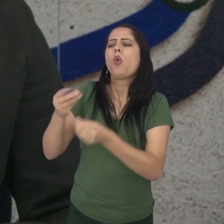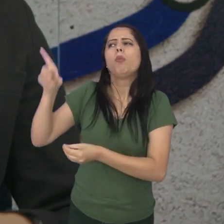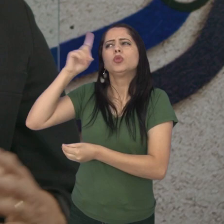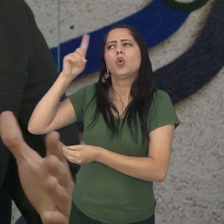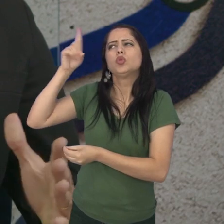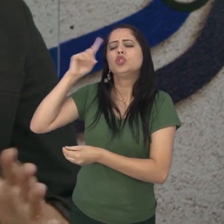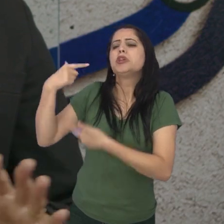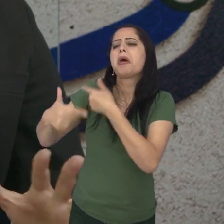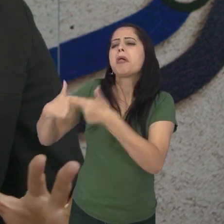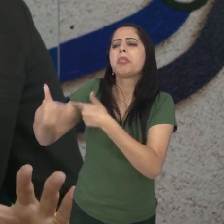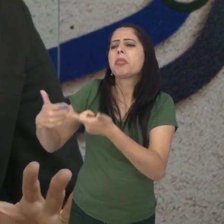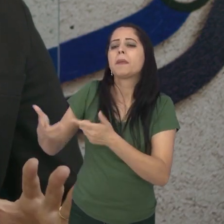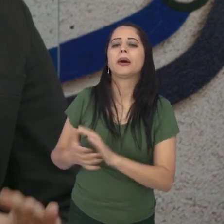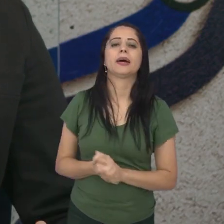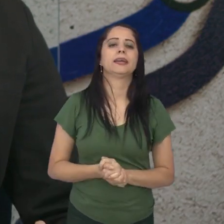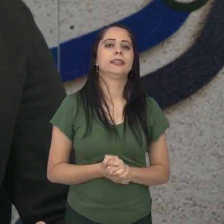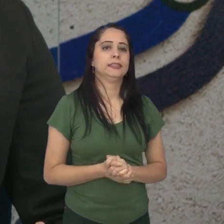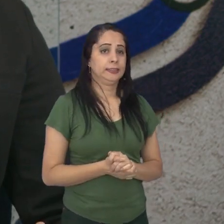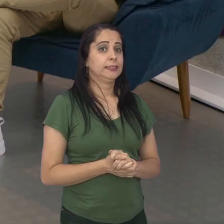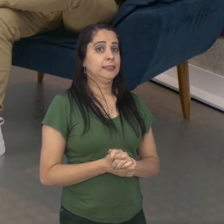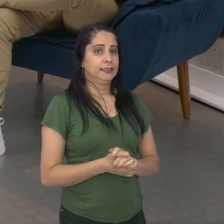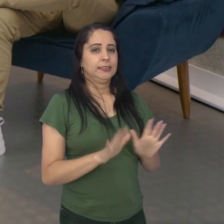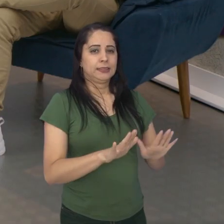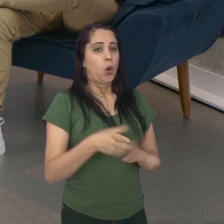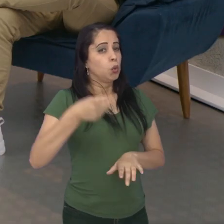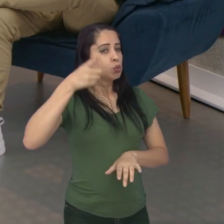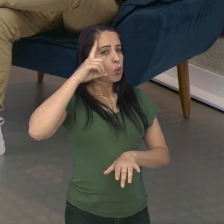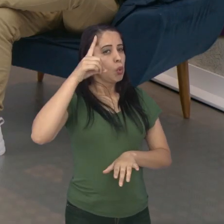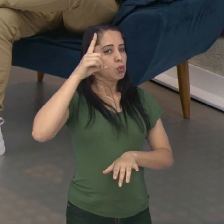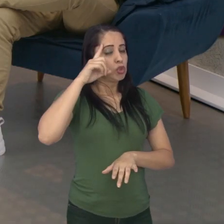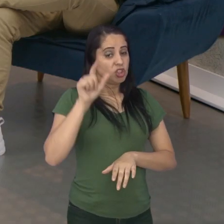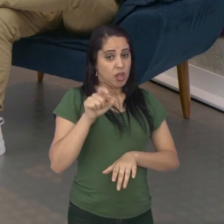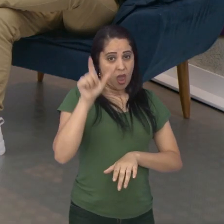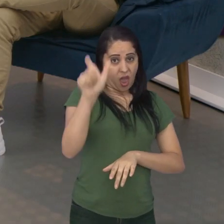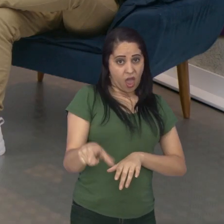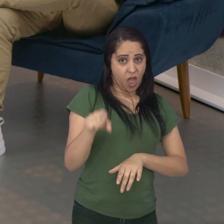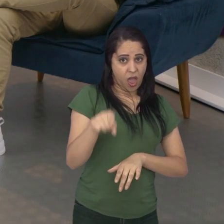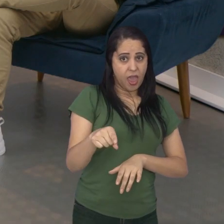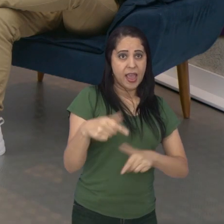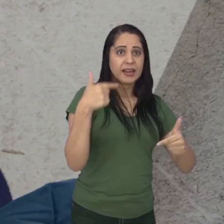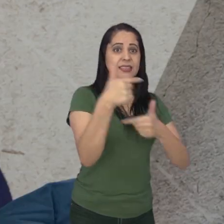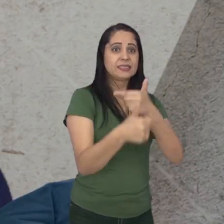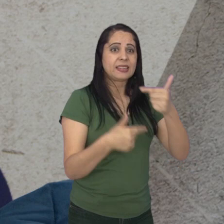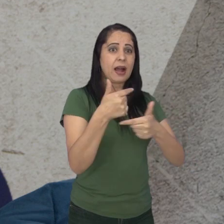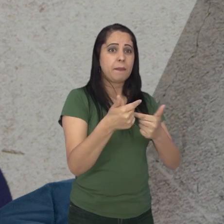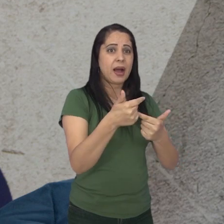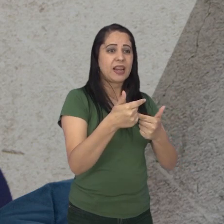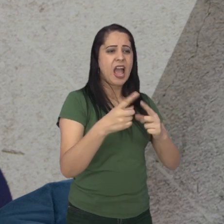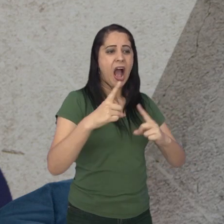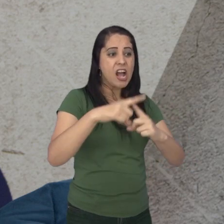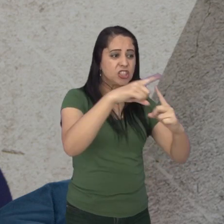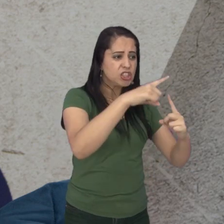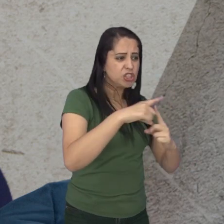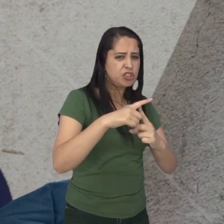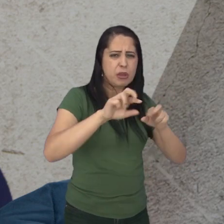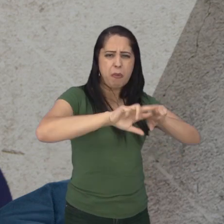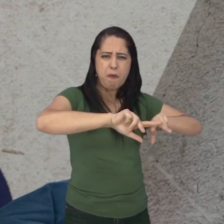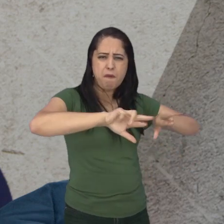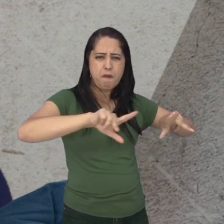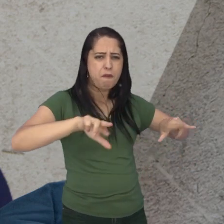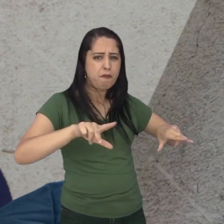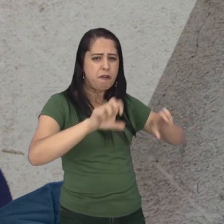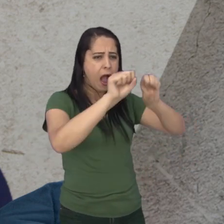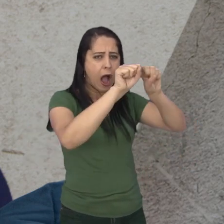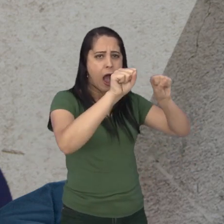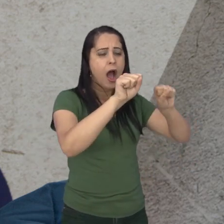o que ele faz no dia a dia dele? Então, no dia a dia, o engenheiro civil ele vai trabalhar no dimensionamento de diversos tipos